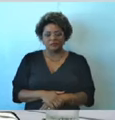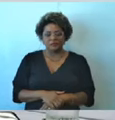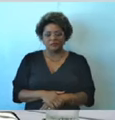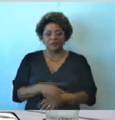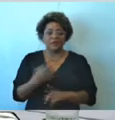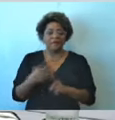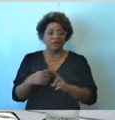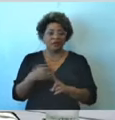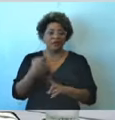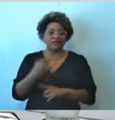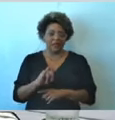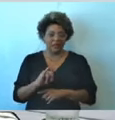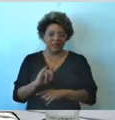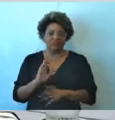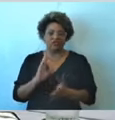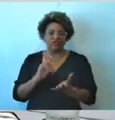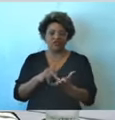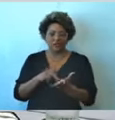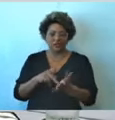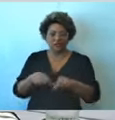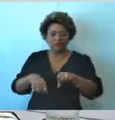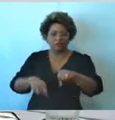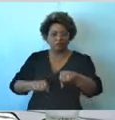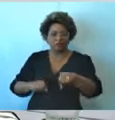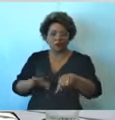O horário de pico em BH,